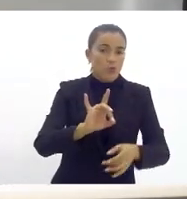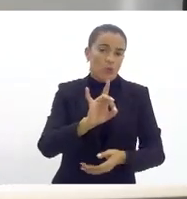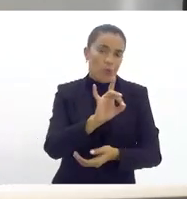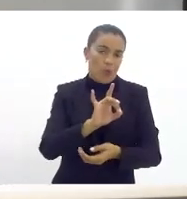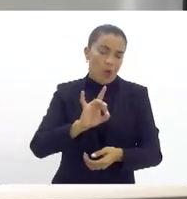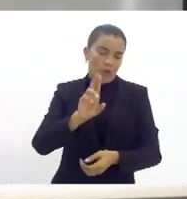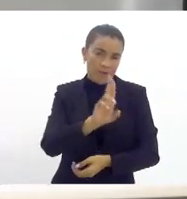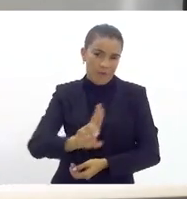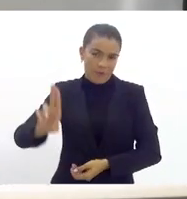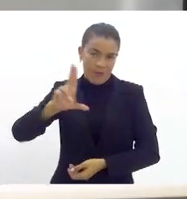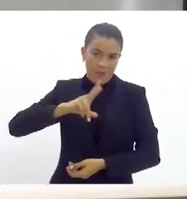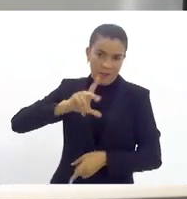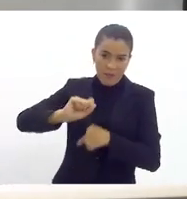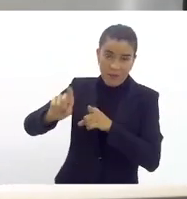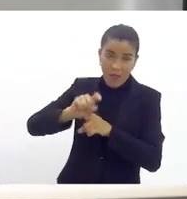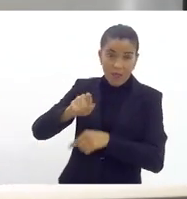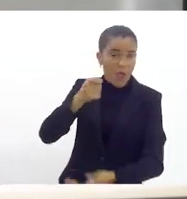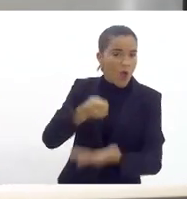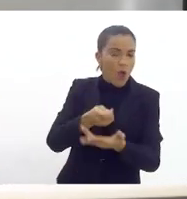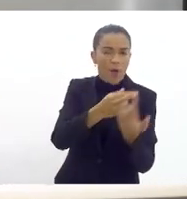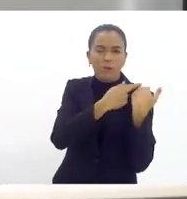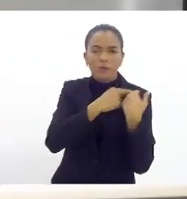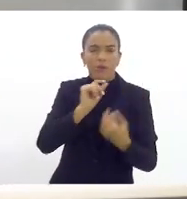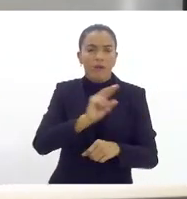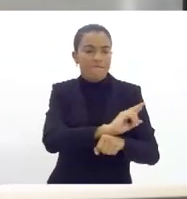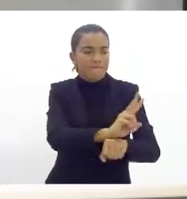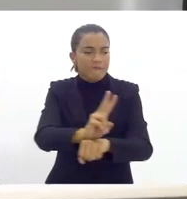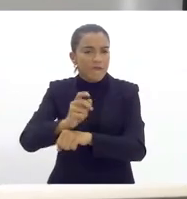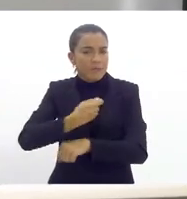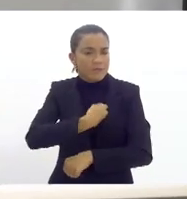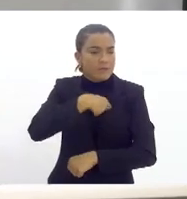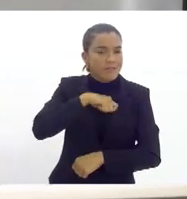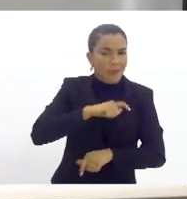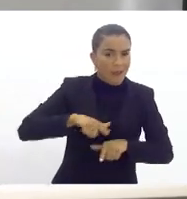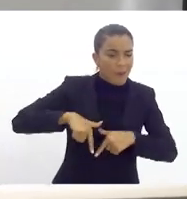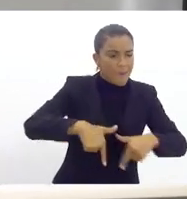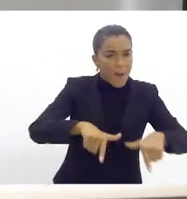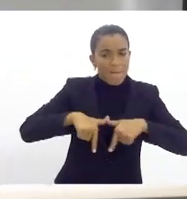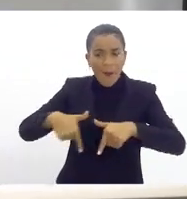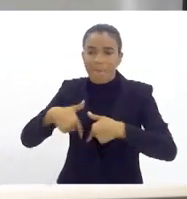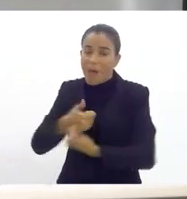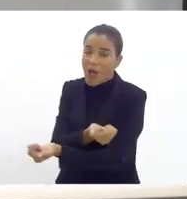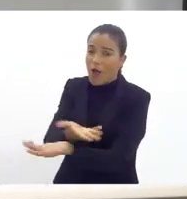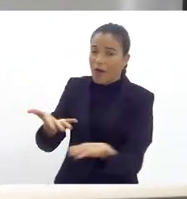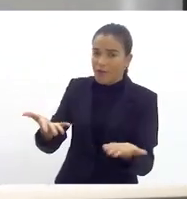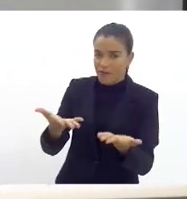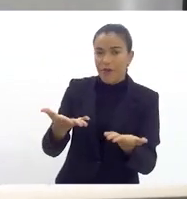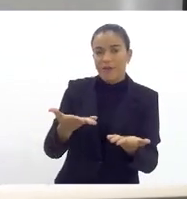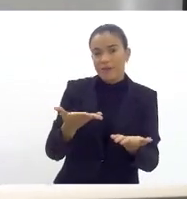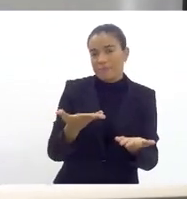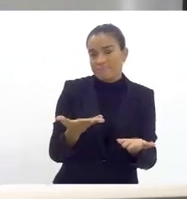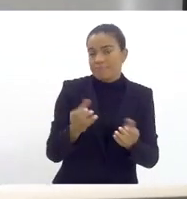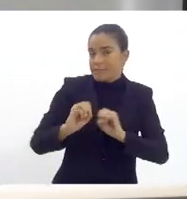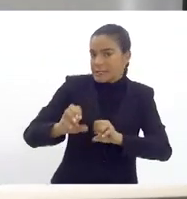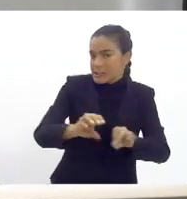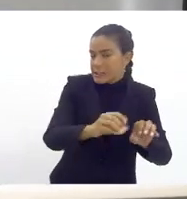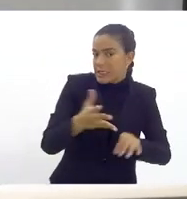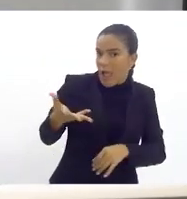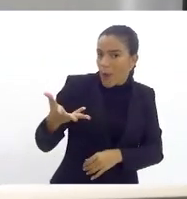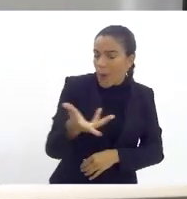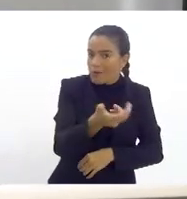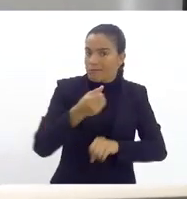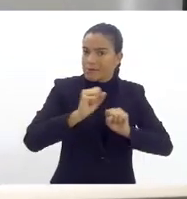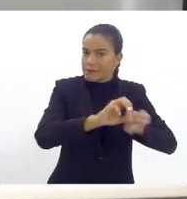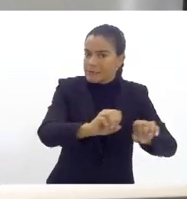tem a obrigação de fiscalizar a qualidade dessa da oferta desse desse ensino da qualidade